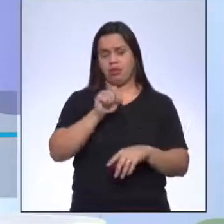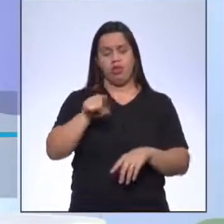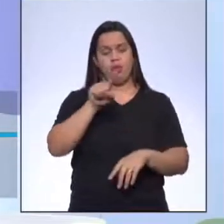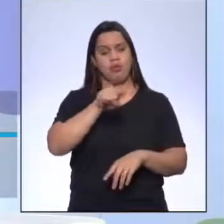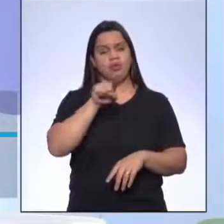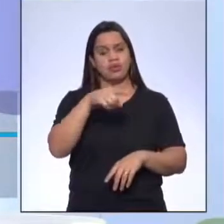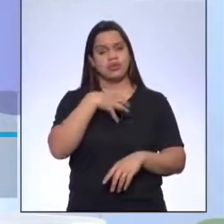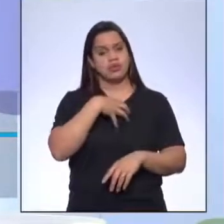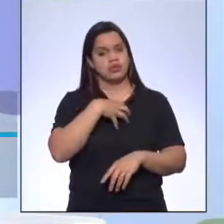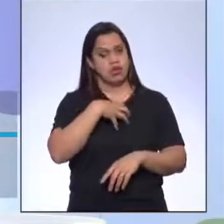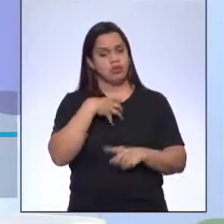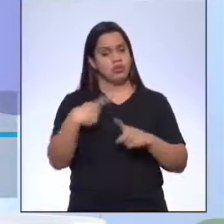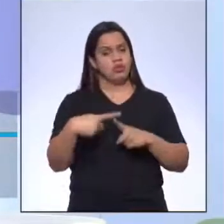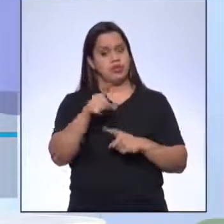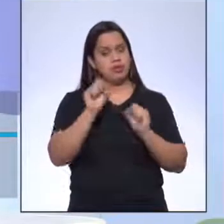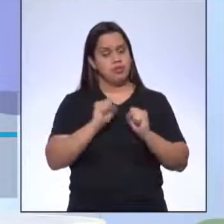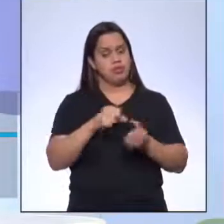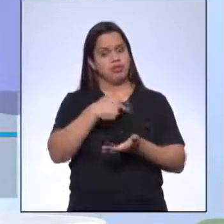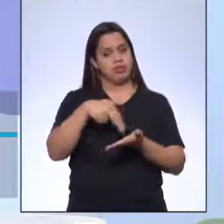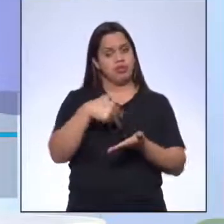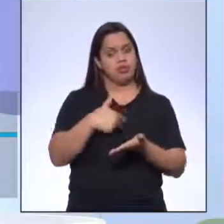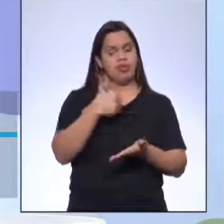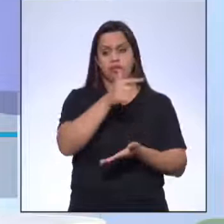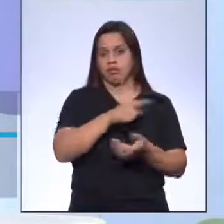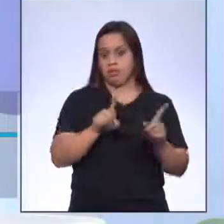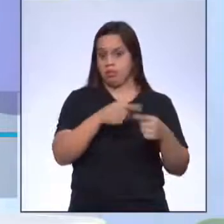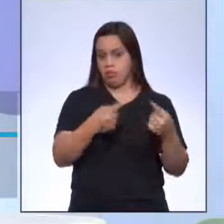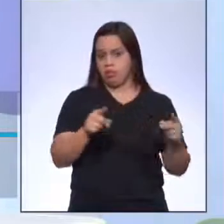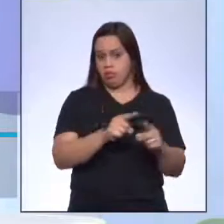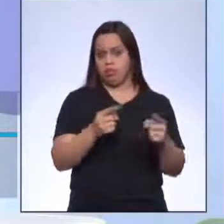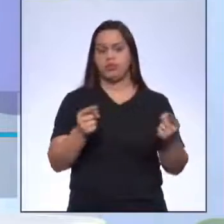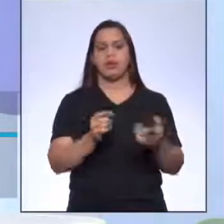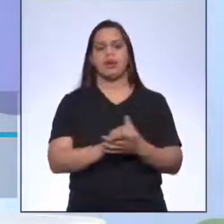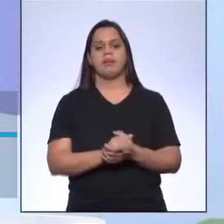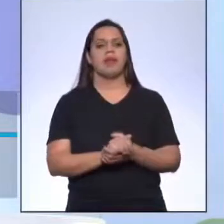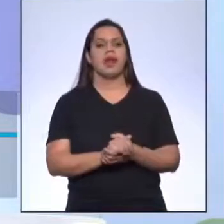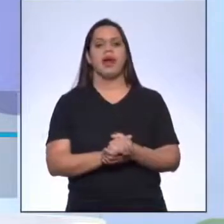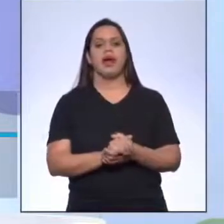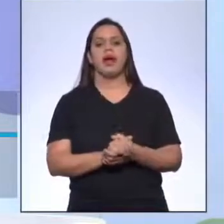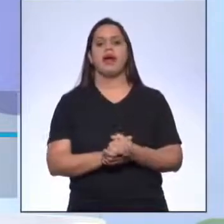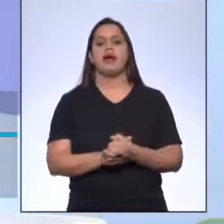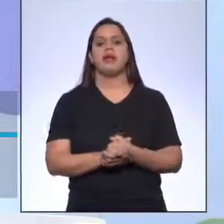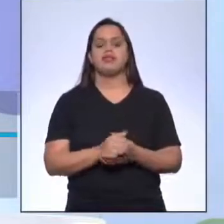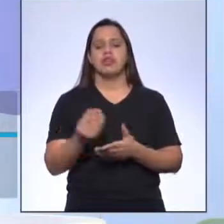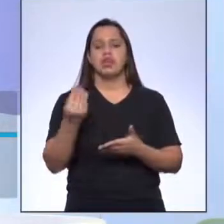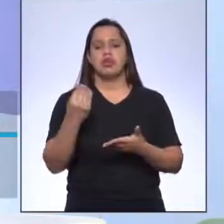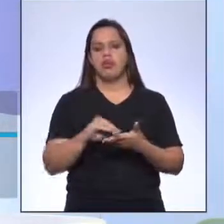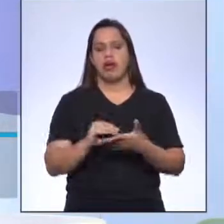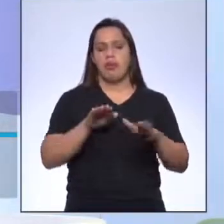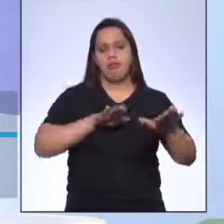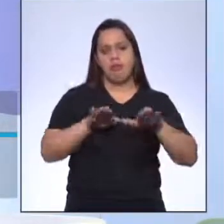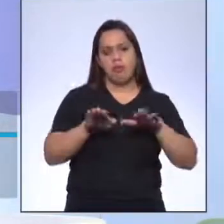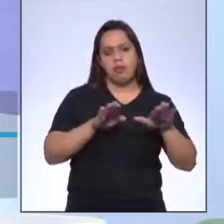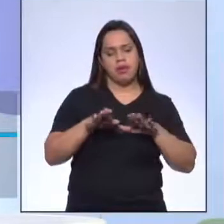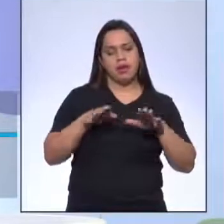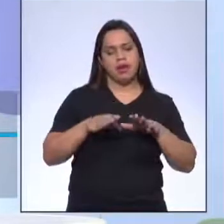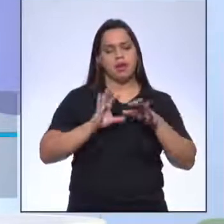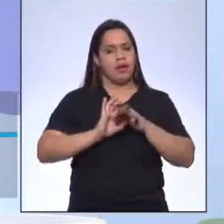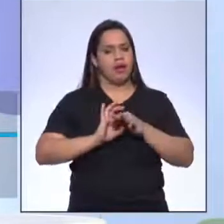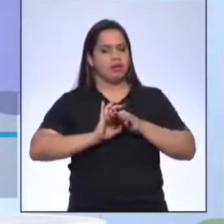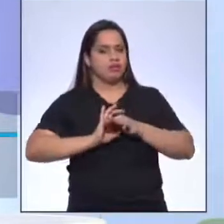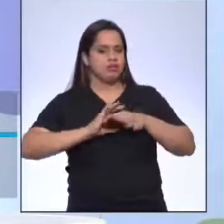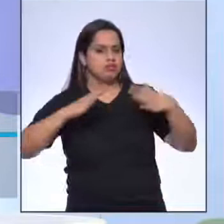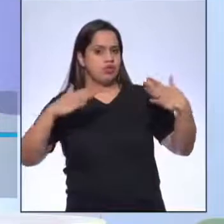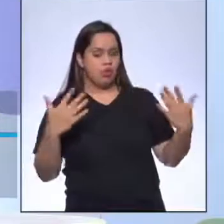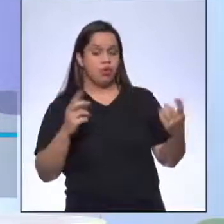sentir. Tá? Você tanto pode dançar sem música, até para que você coloque gestos mais soltos, né? Uma coisa mais livre, ou você